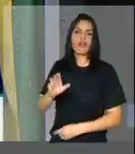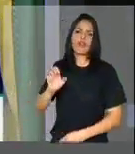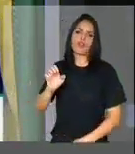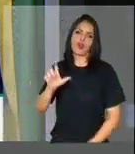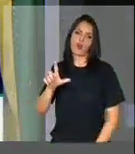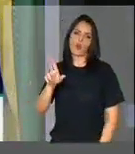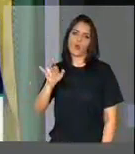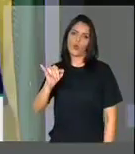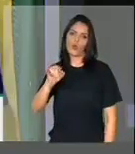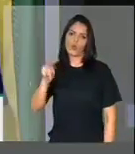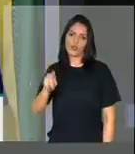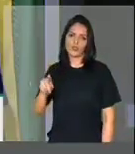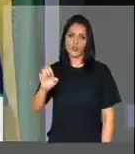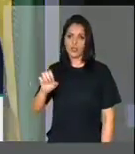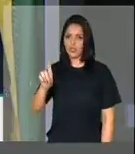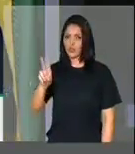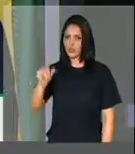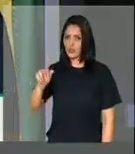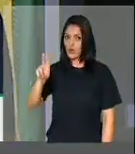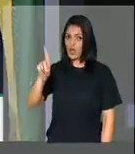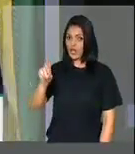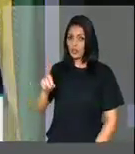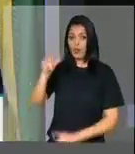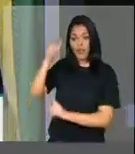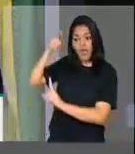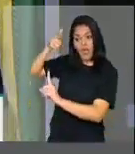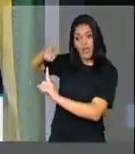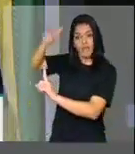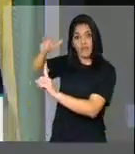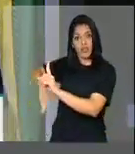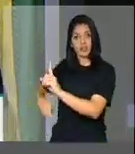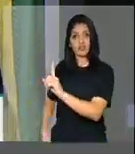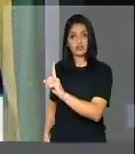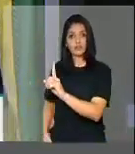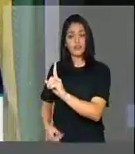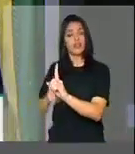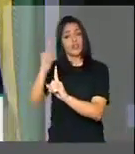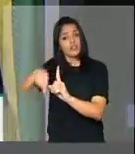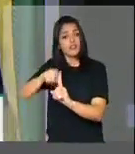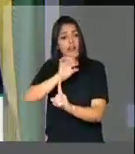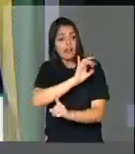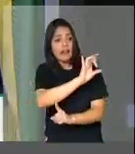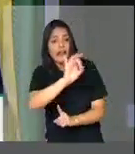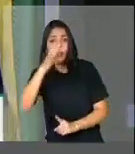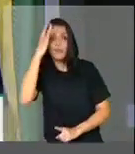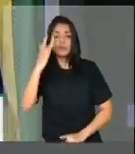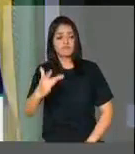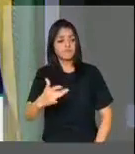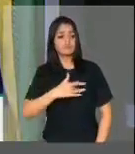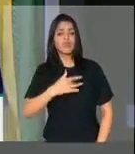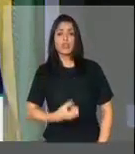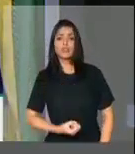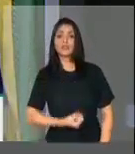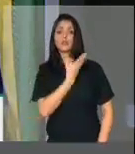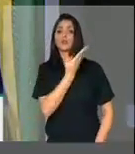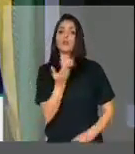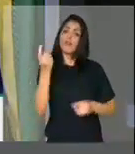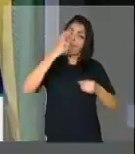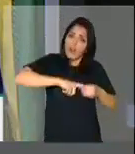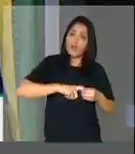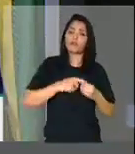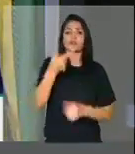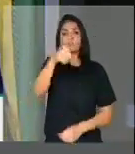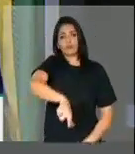Magalhães foi e é um símbolo, ressuscite no coração de cada um de nós e no coração dos brasileiros.